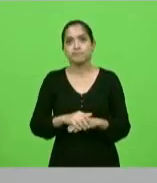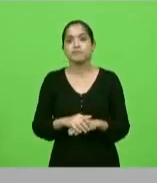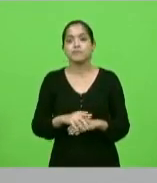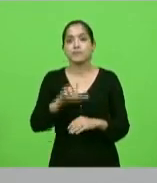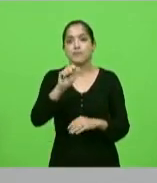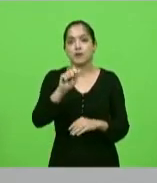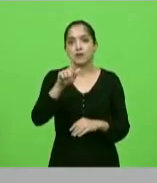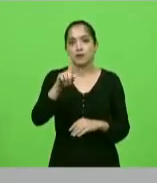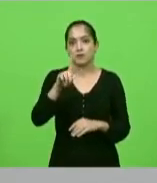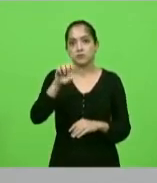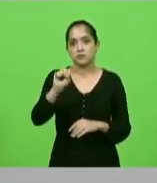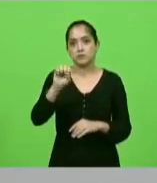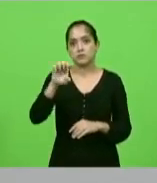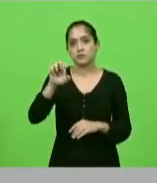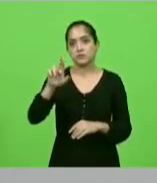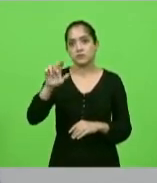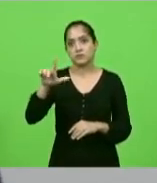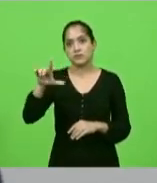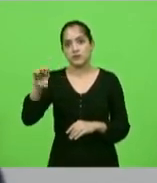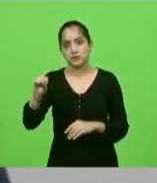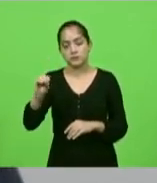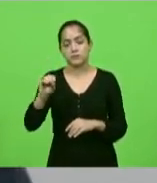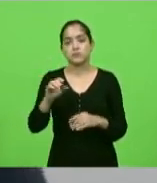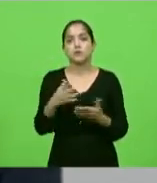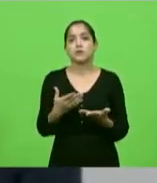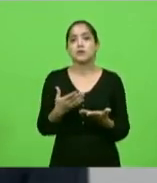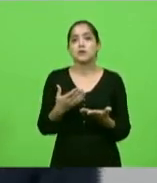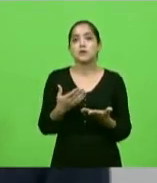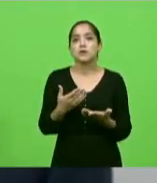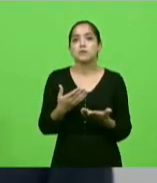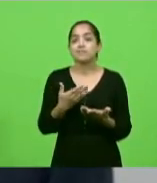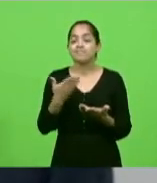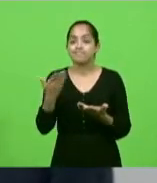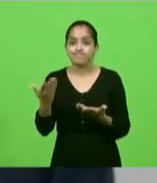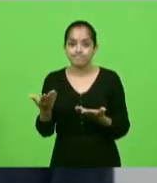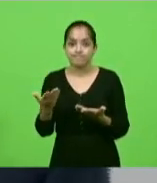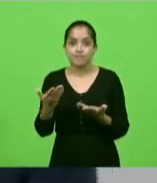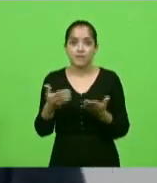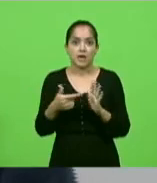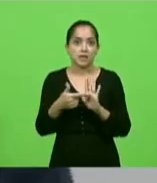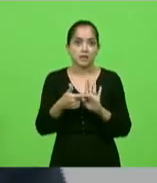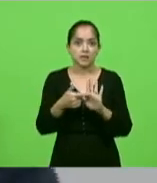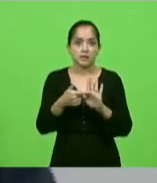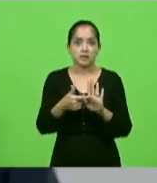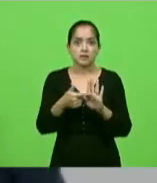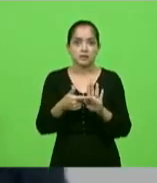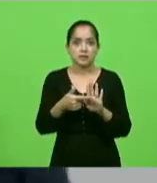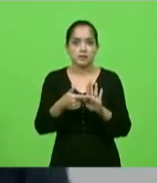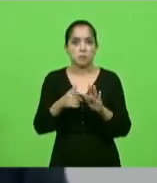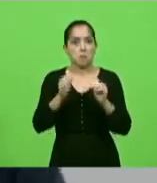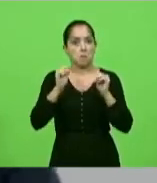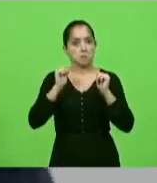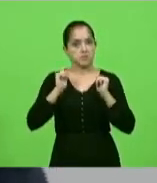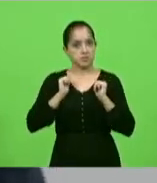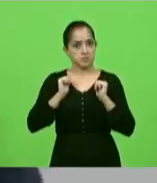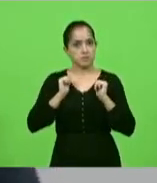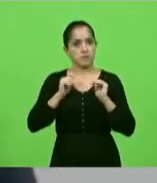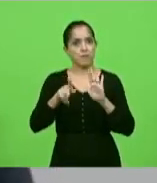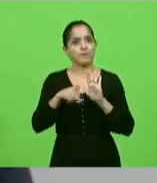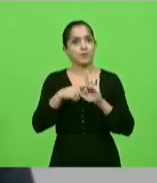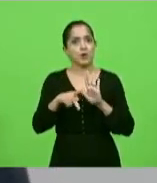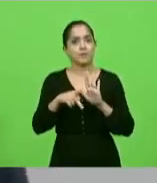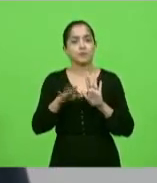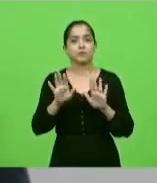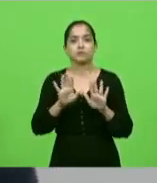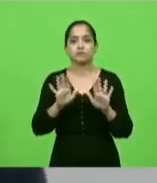Adicélio Moraes Ferreira Júnior. Portanto, não estamos tratando de um ato omissivo próprio, mas sim